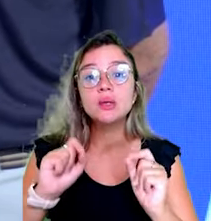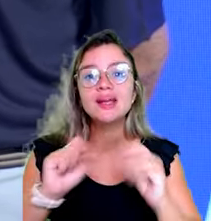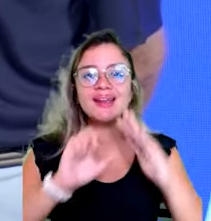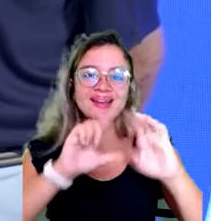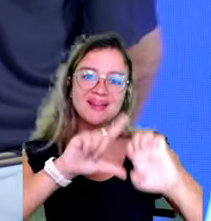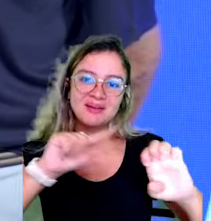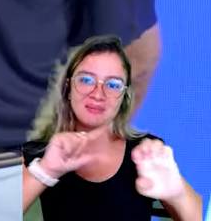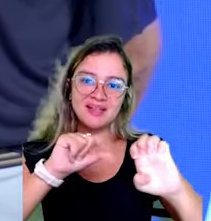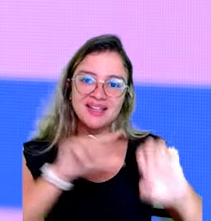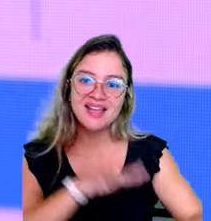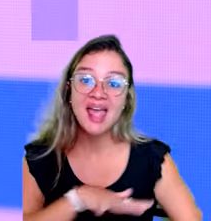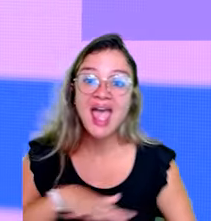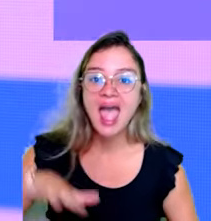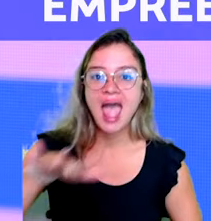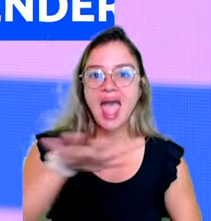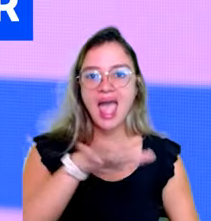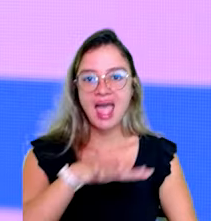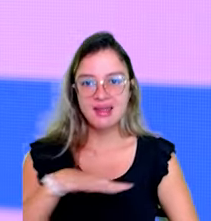das opções,